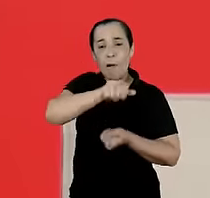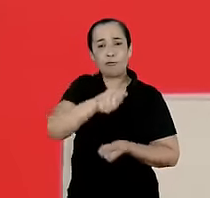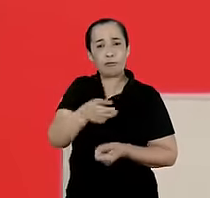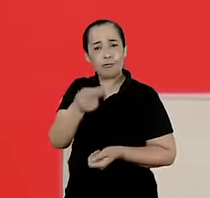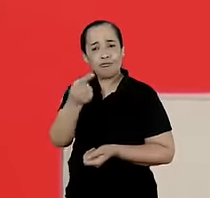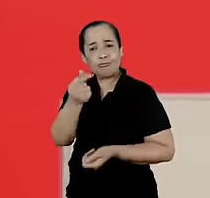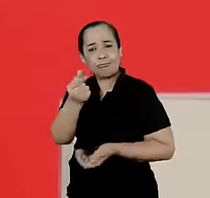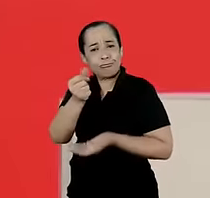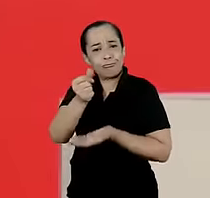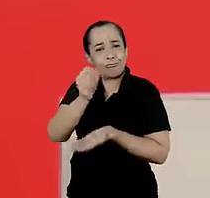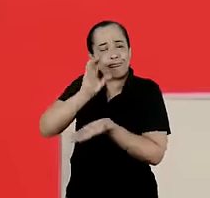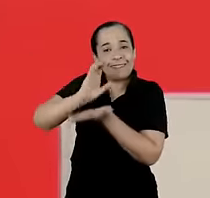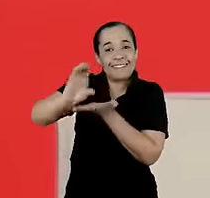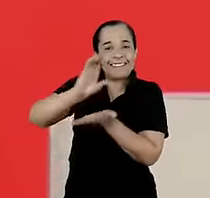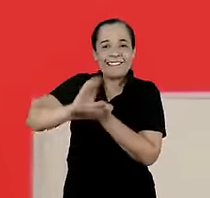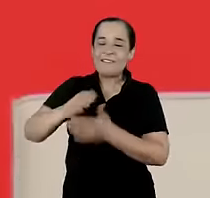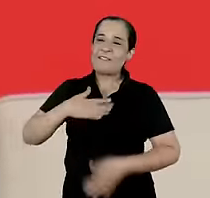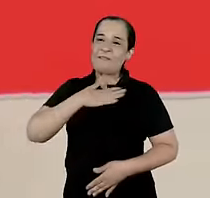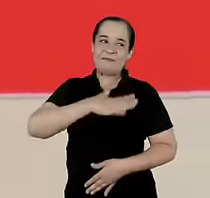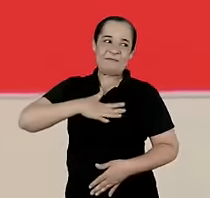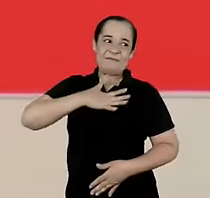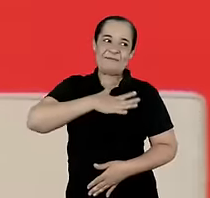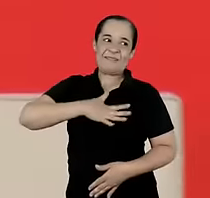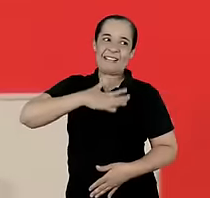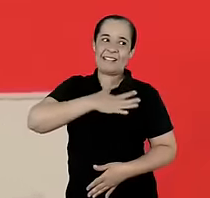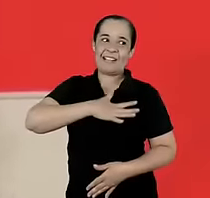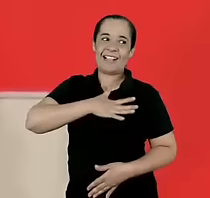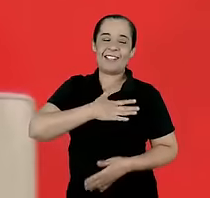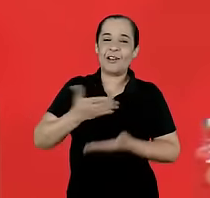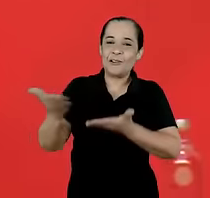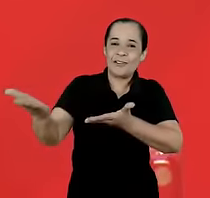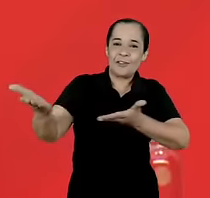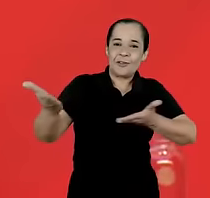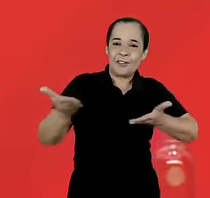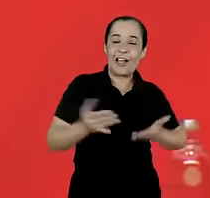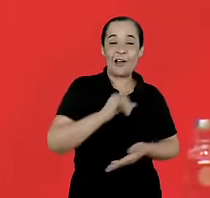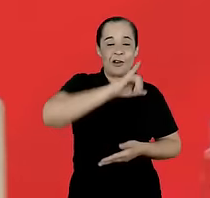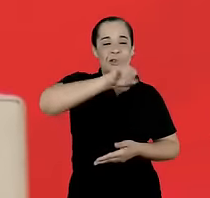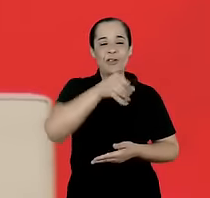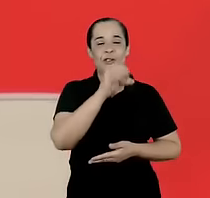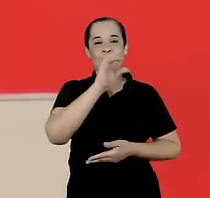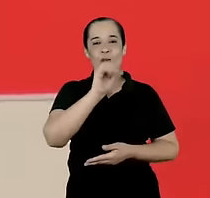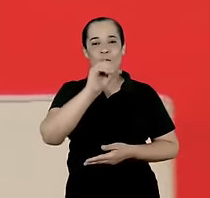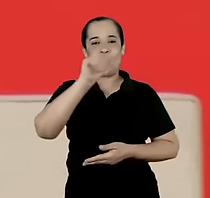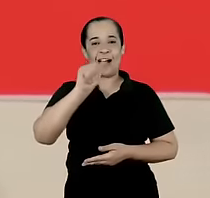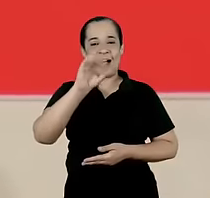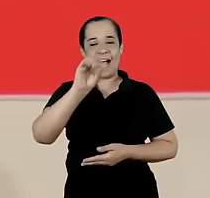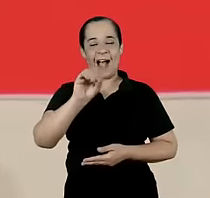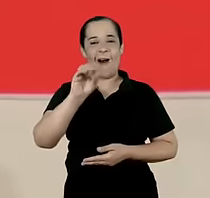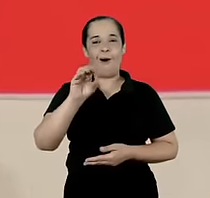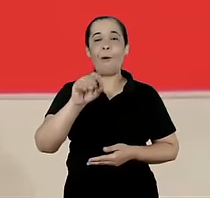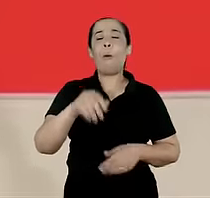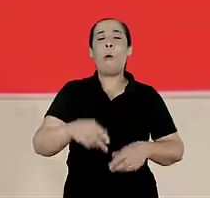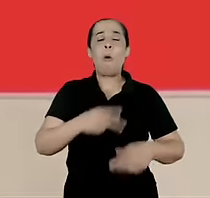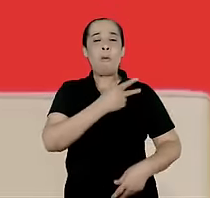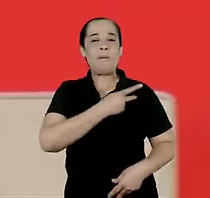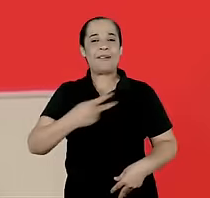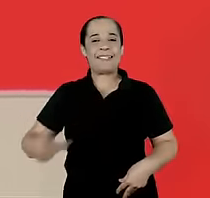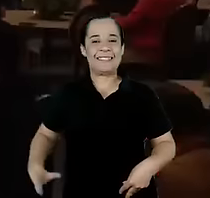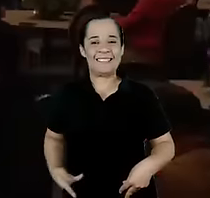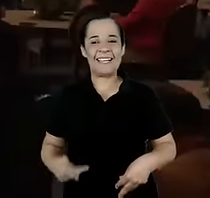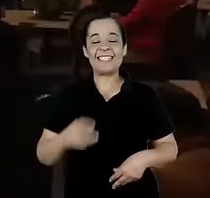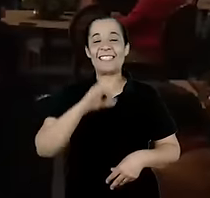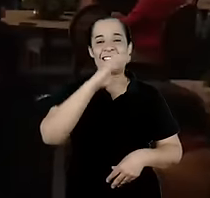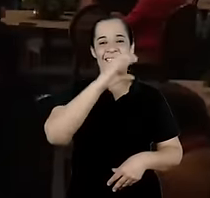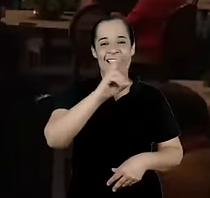tenho o prazer de convidar aqui ao palco João Pedro Nascimento presidente da cvm Uma salva de palmas para ele tudo bem